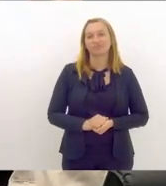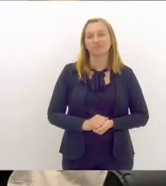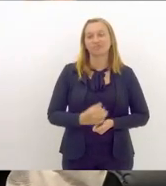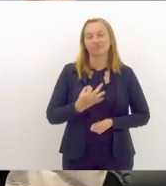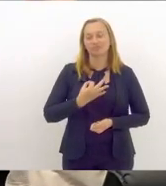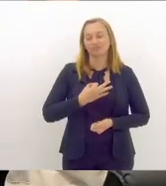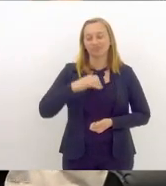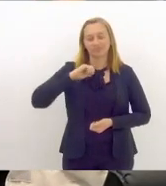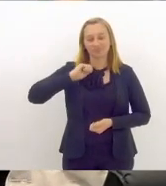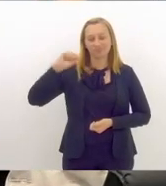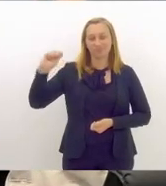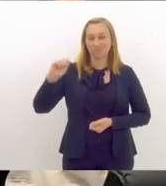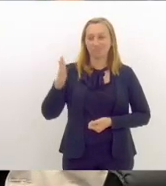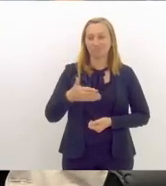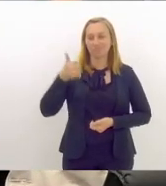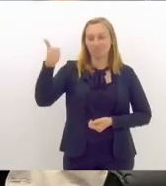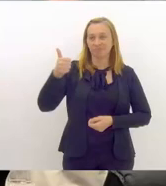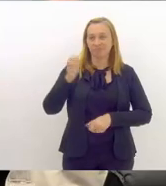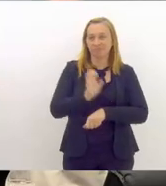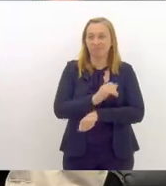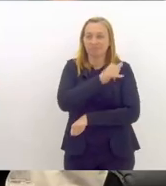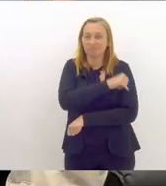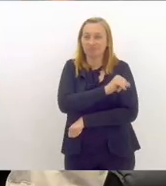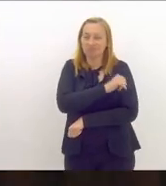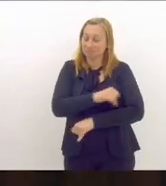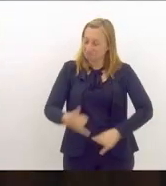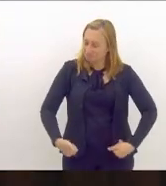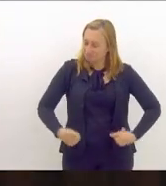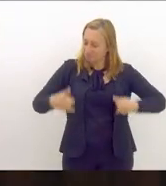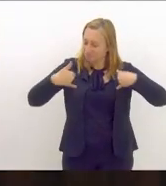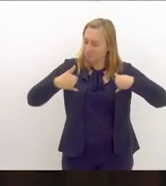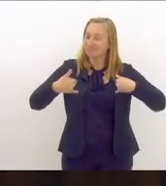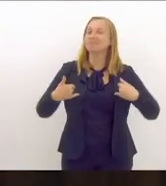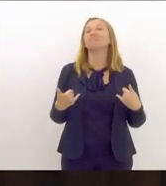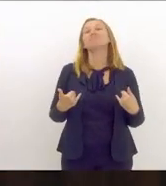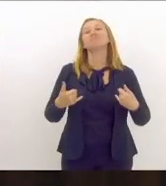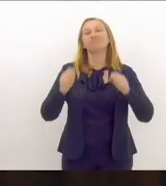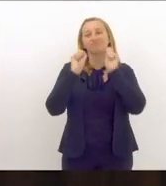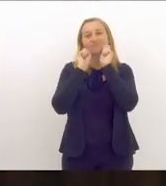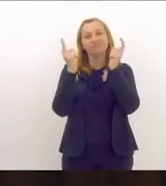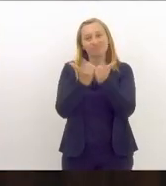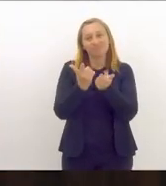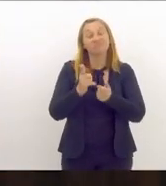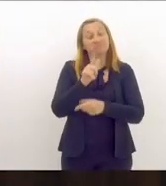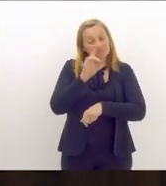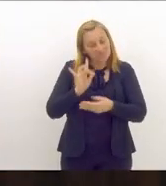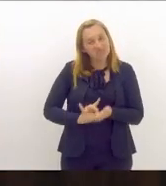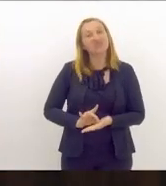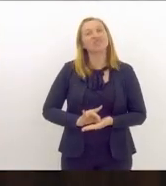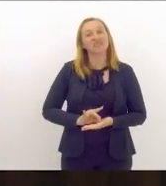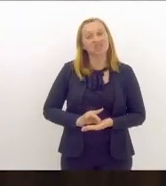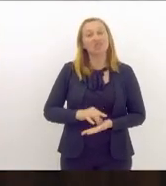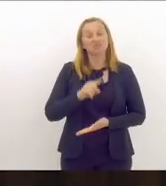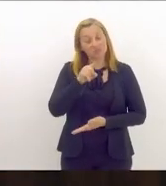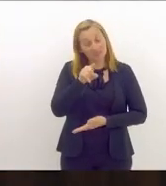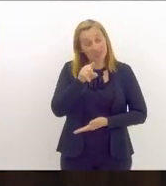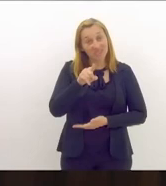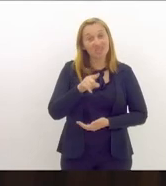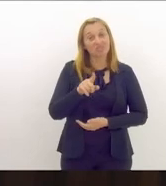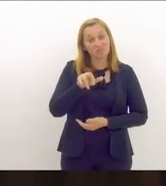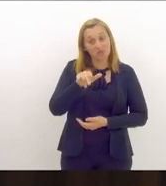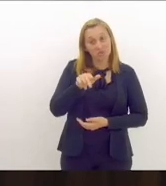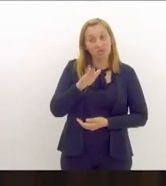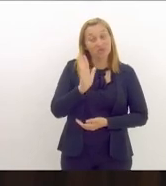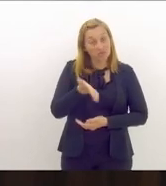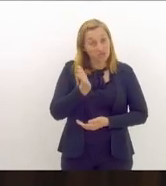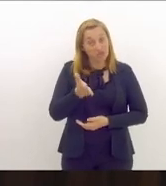comenda do Estado do Rio de Janeiro, a maior honraria da Assembleia Legislativa. E de verdade, você lá, meu irmão,